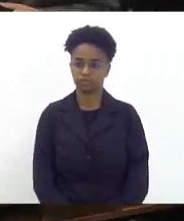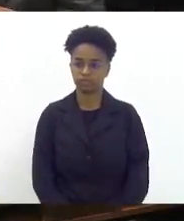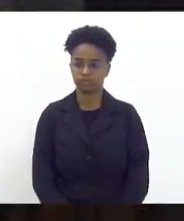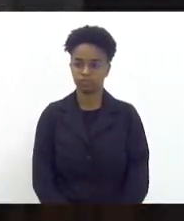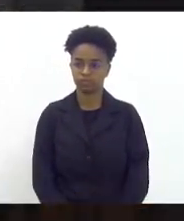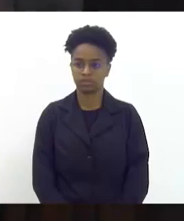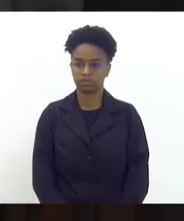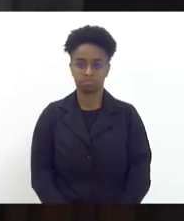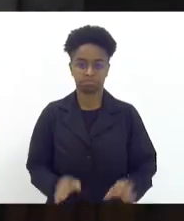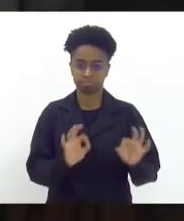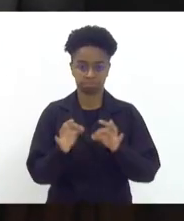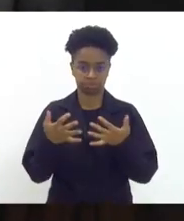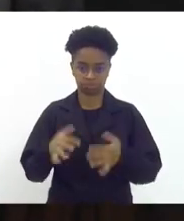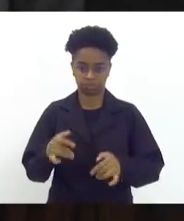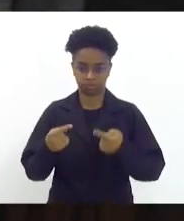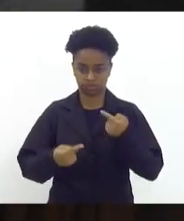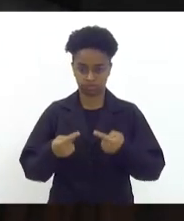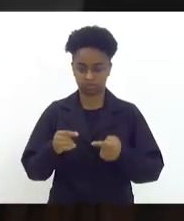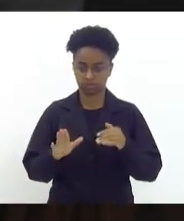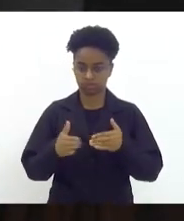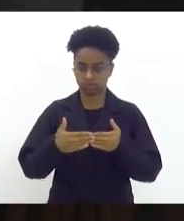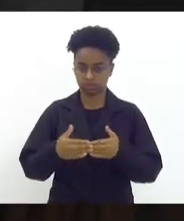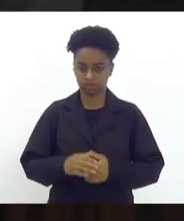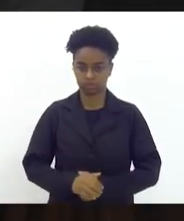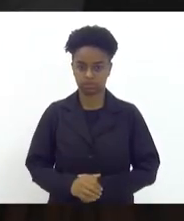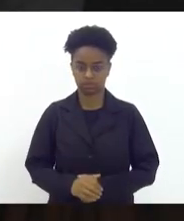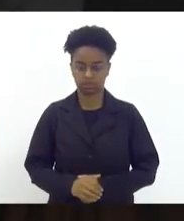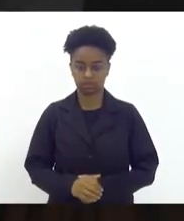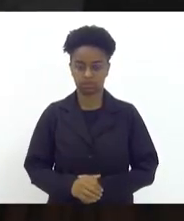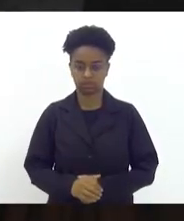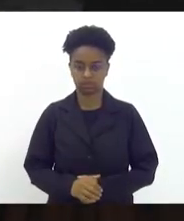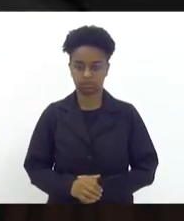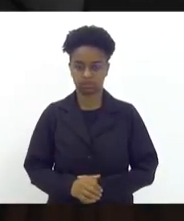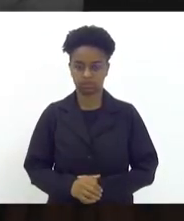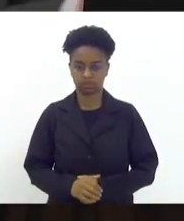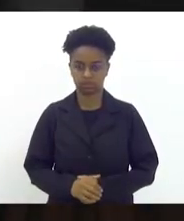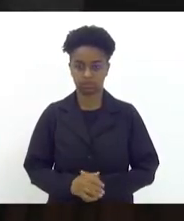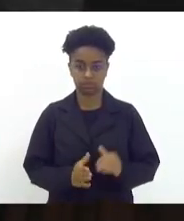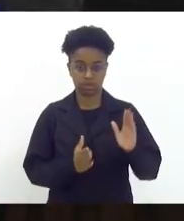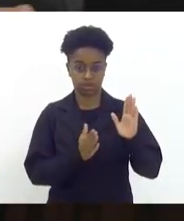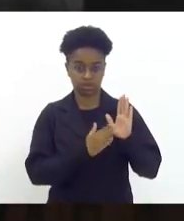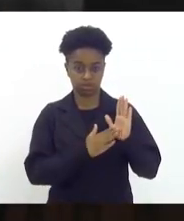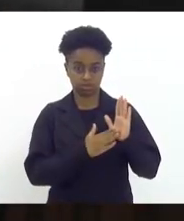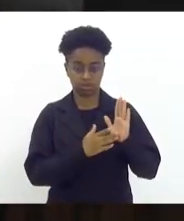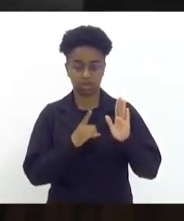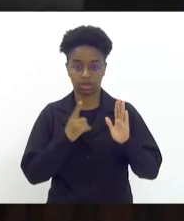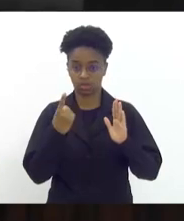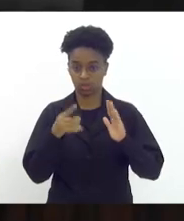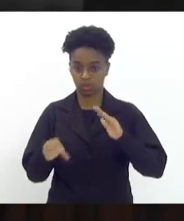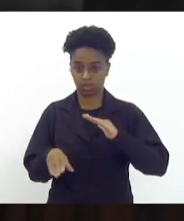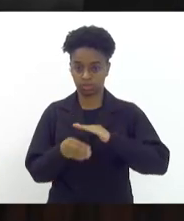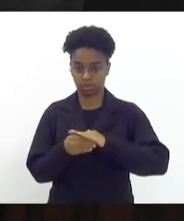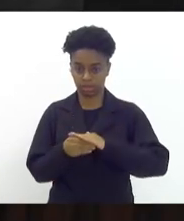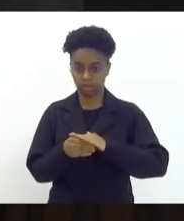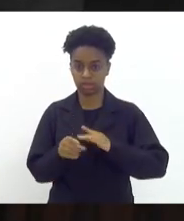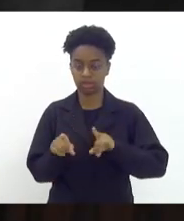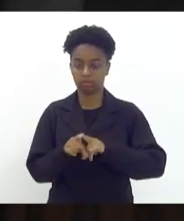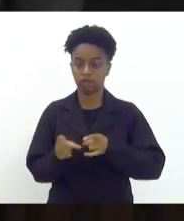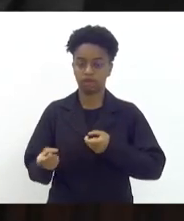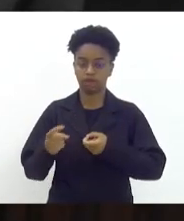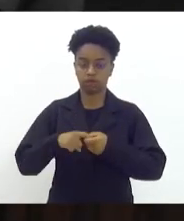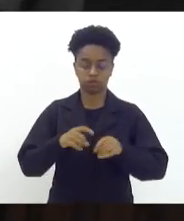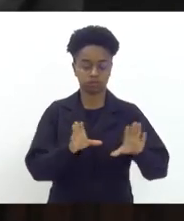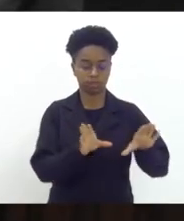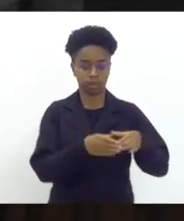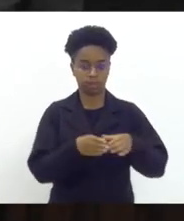não havendo mais quem querer discutir encerrado a discussão apresente proposta recebeu uma Emenda e retorne as